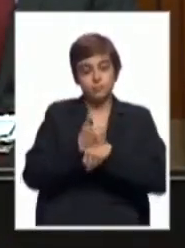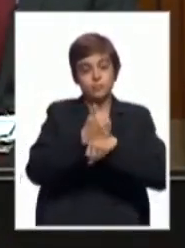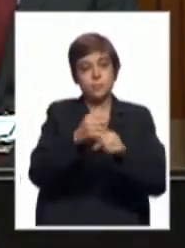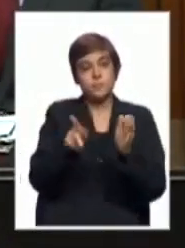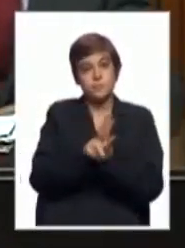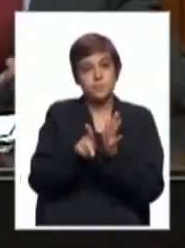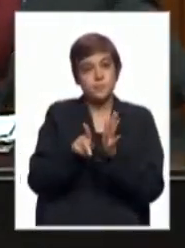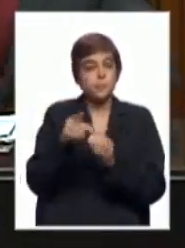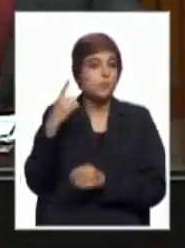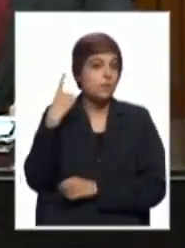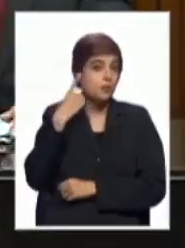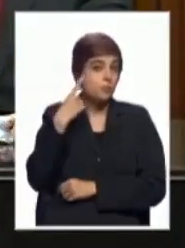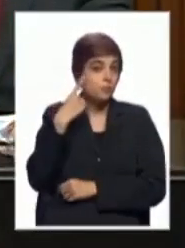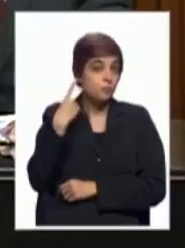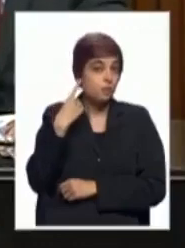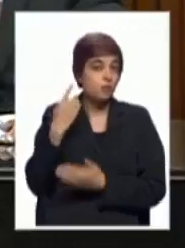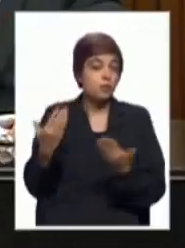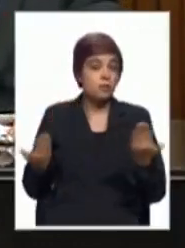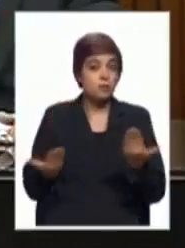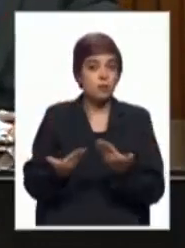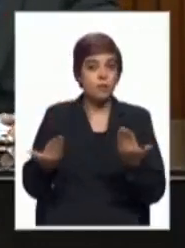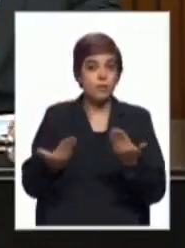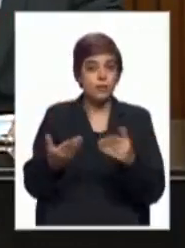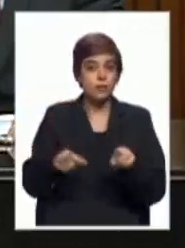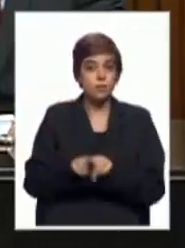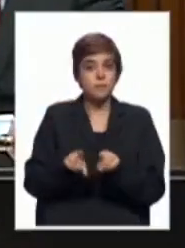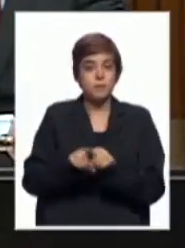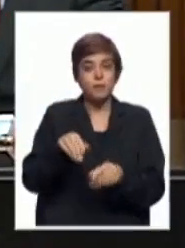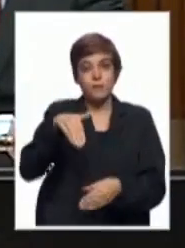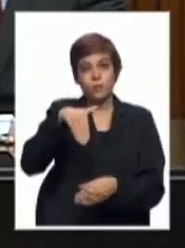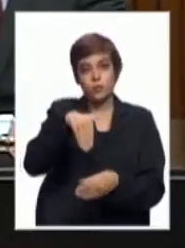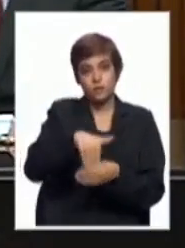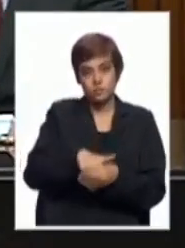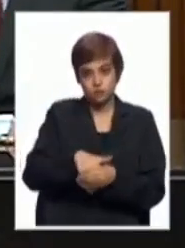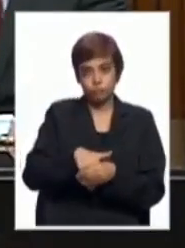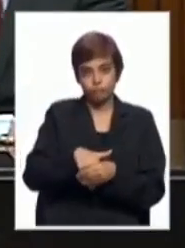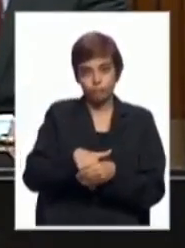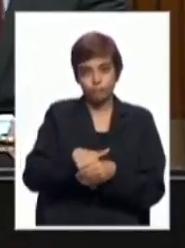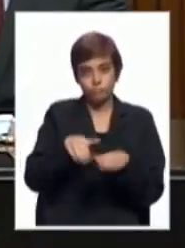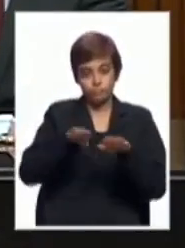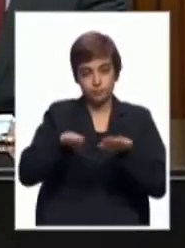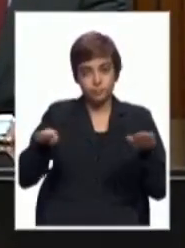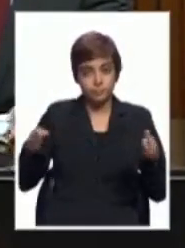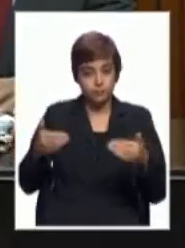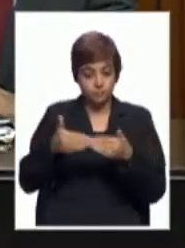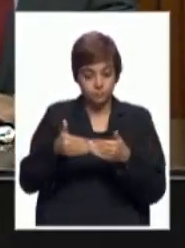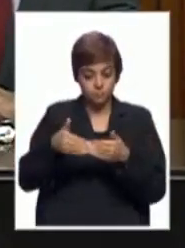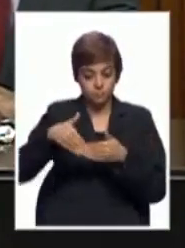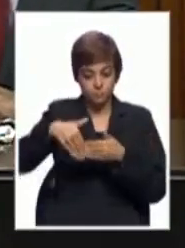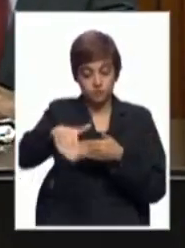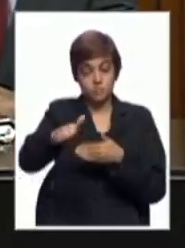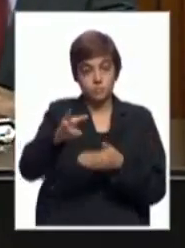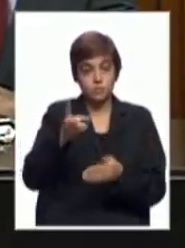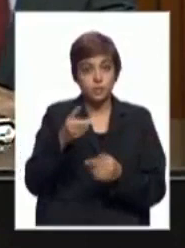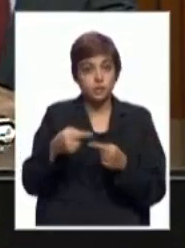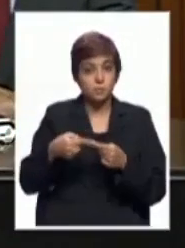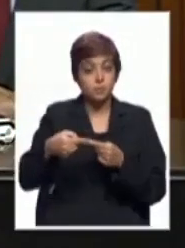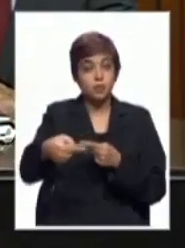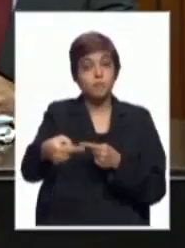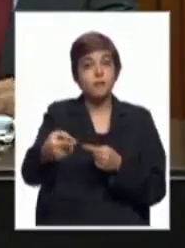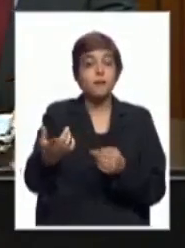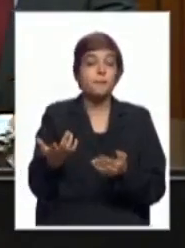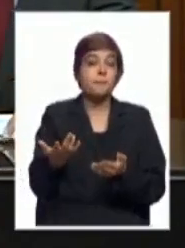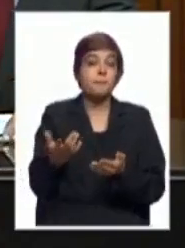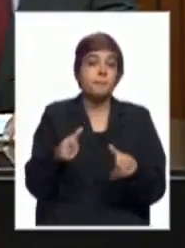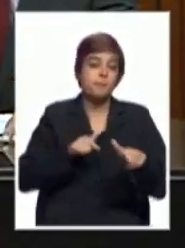a eleição da mesa da Assembleia, para que, a partir da próxima semana, então, o Legislativo Mineiro já pode